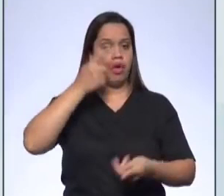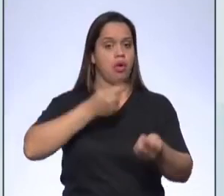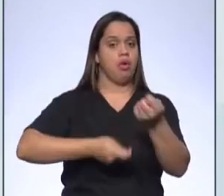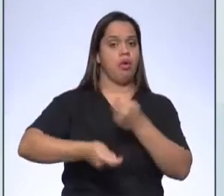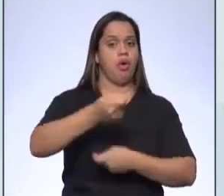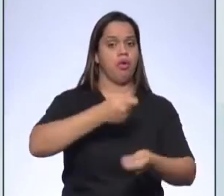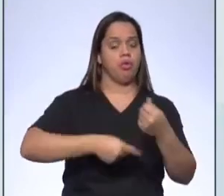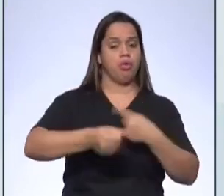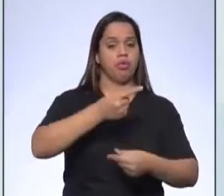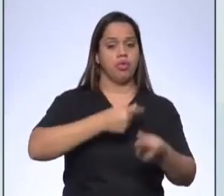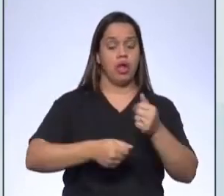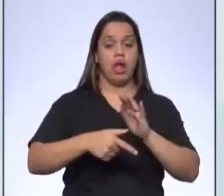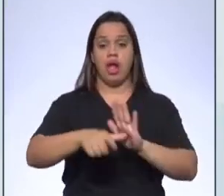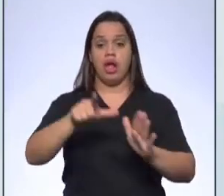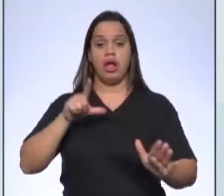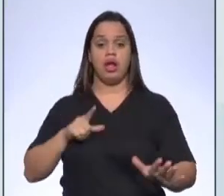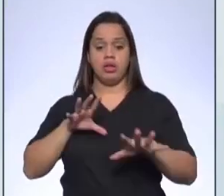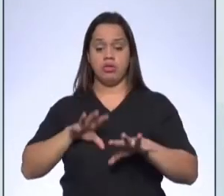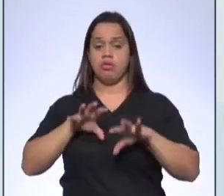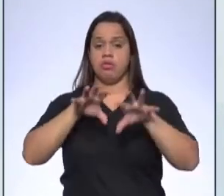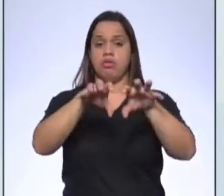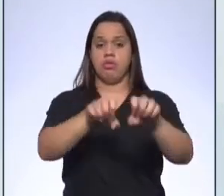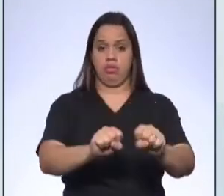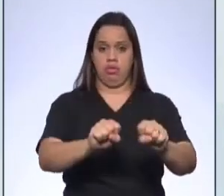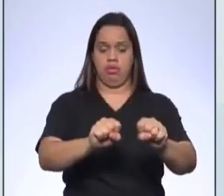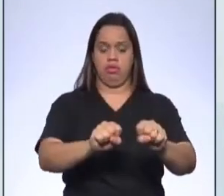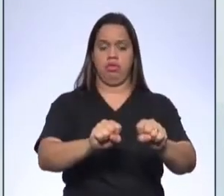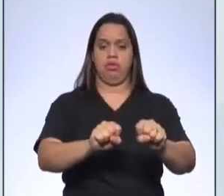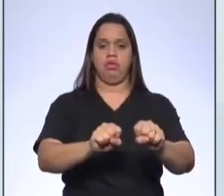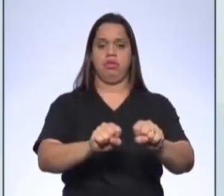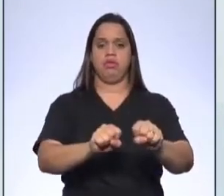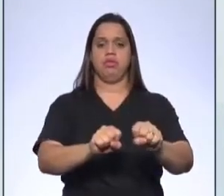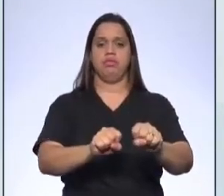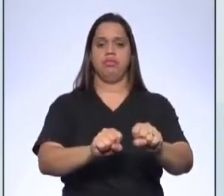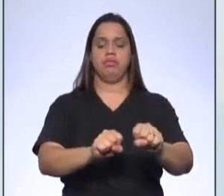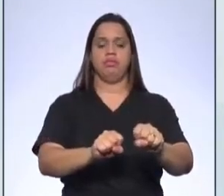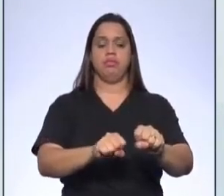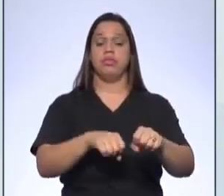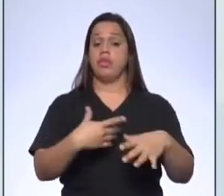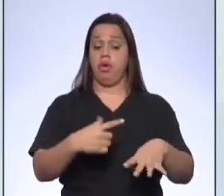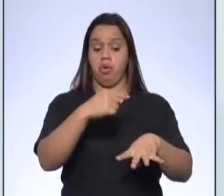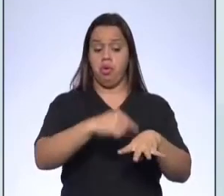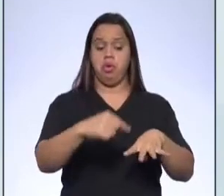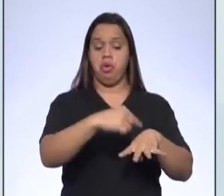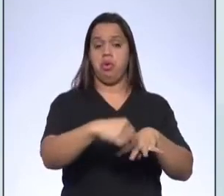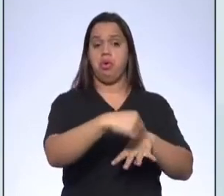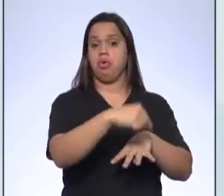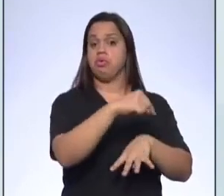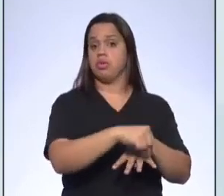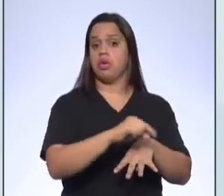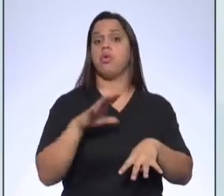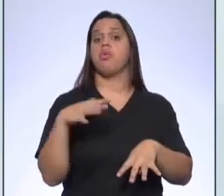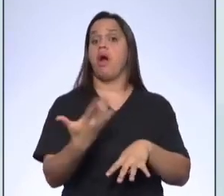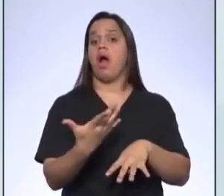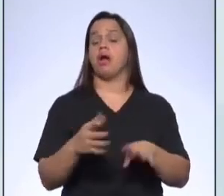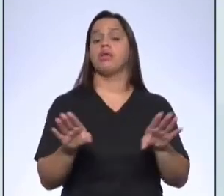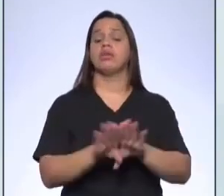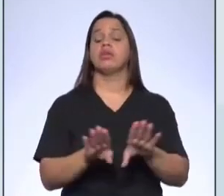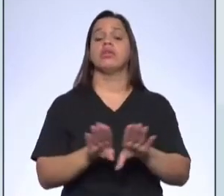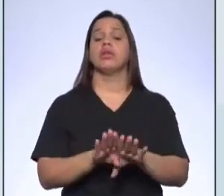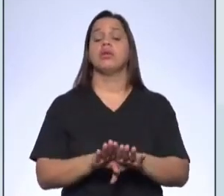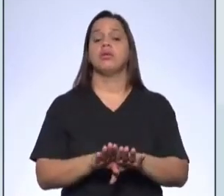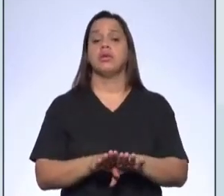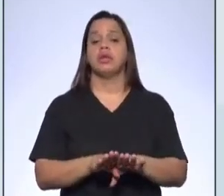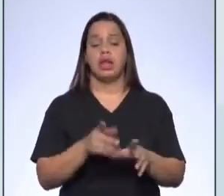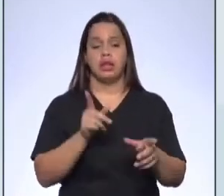comercializavam antes da colonização do continente africano? Quais eram os continentes que os africanos mantinham